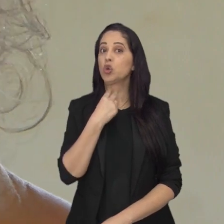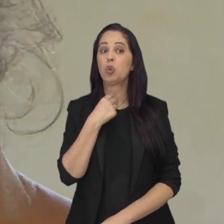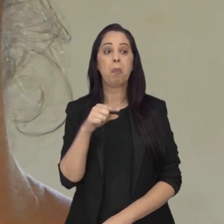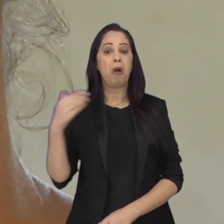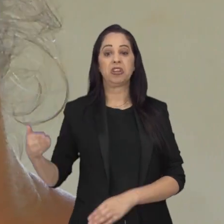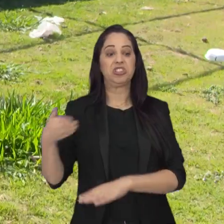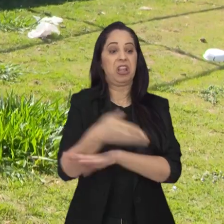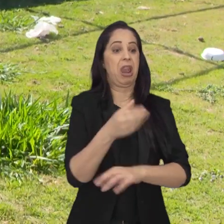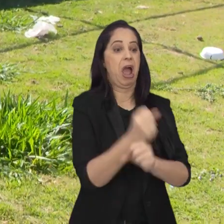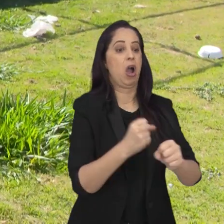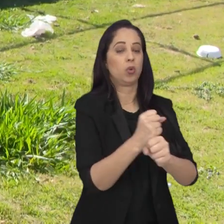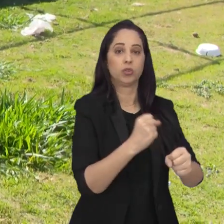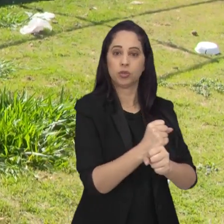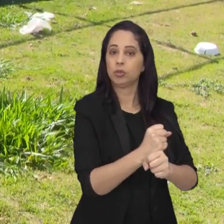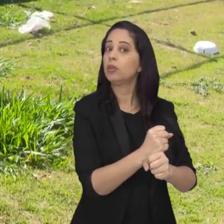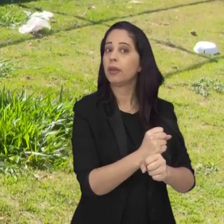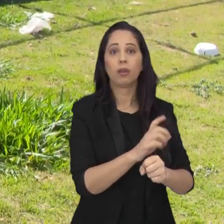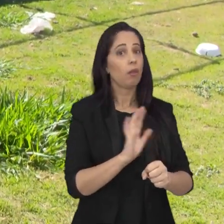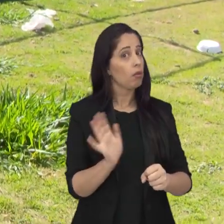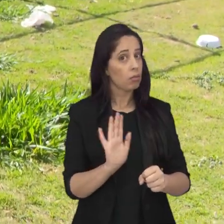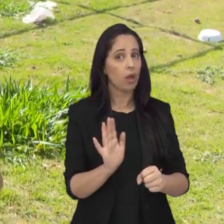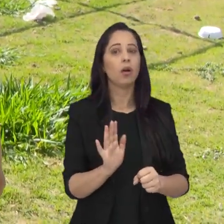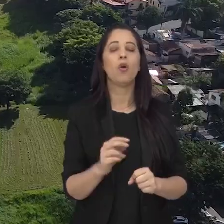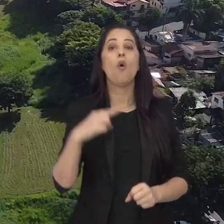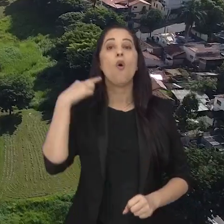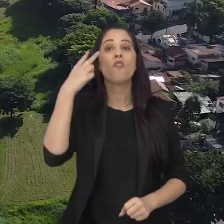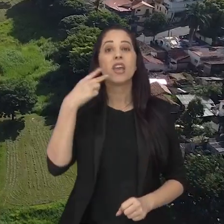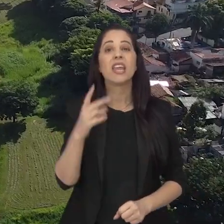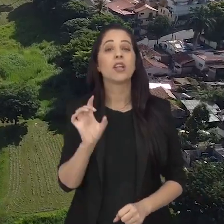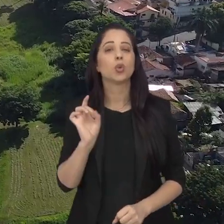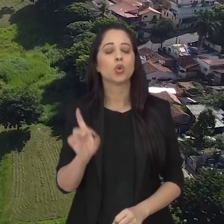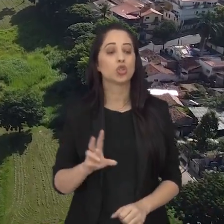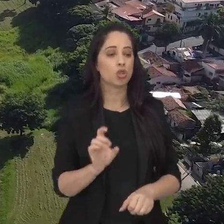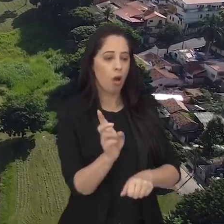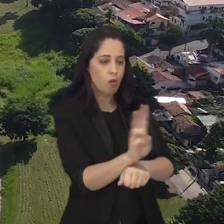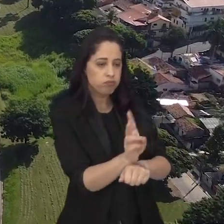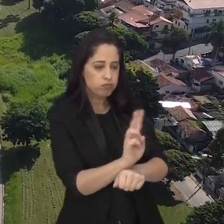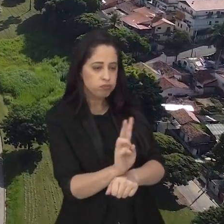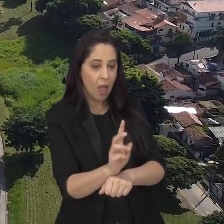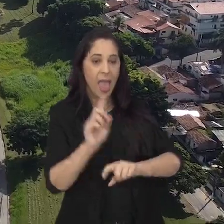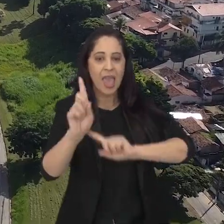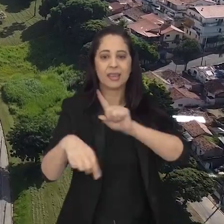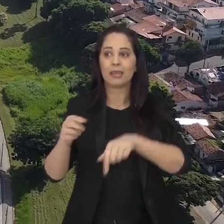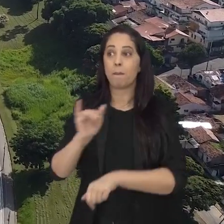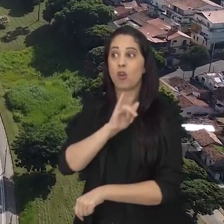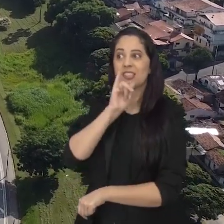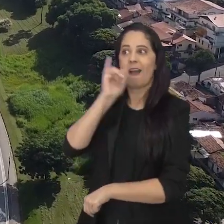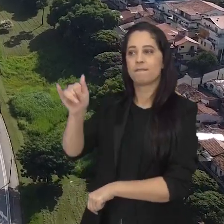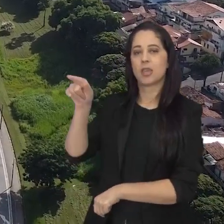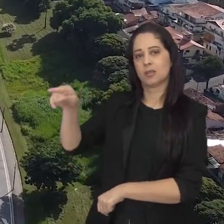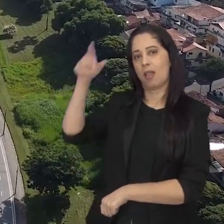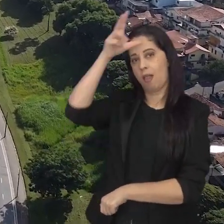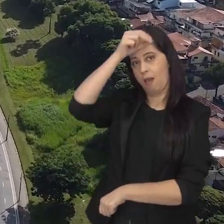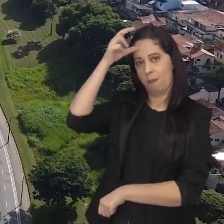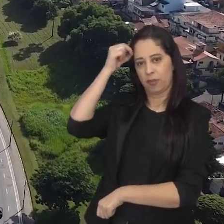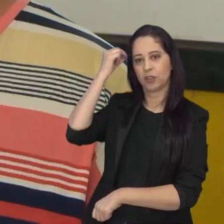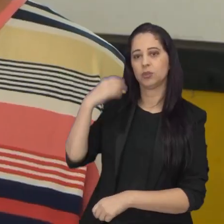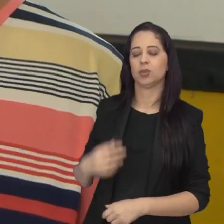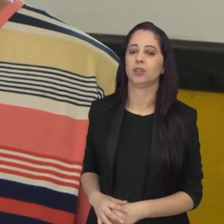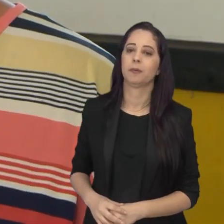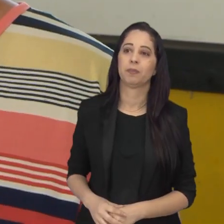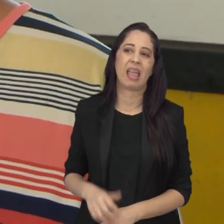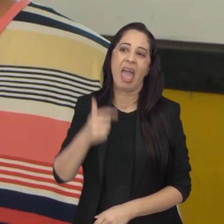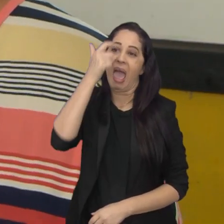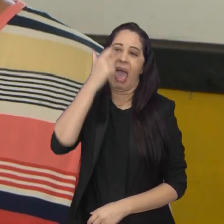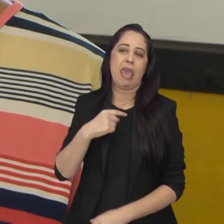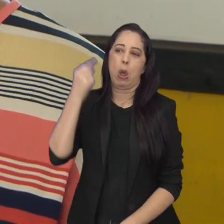obra pública, e sim quem identifica e encaminha as queixas e problemas aos órgãos responsáveis. A